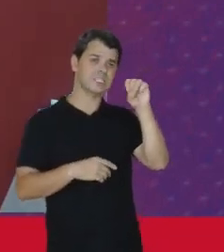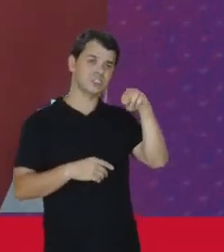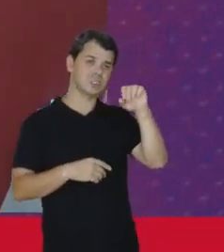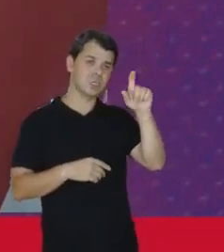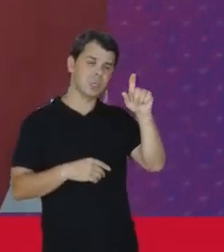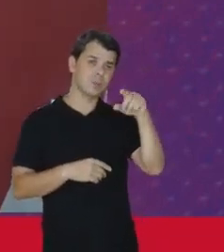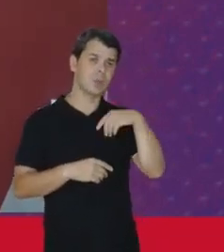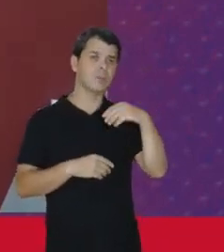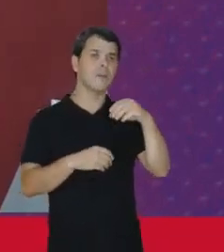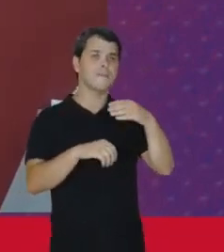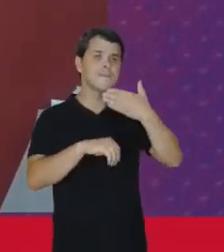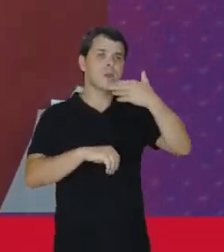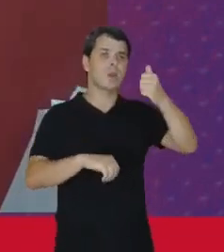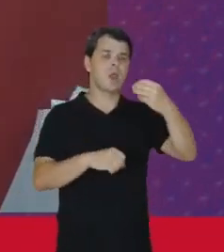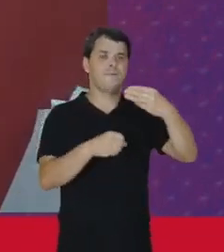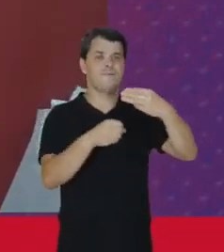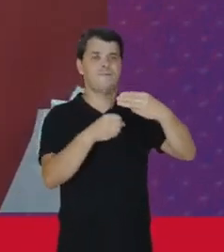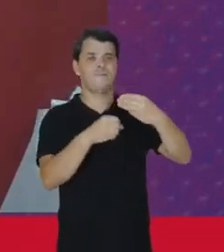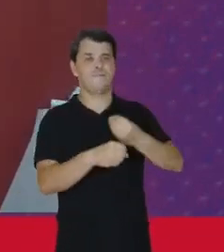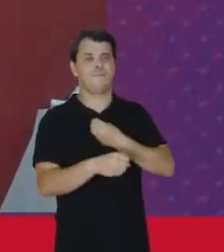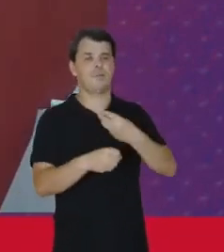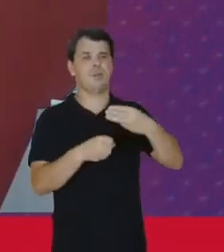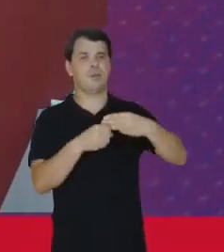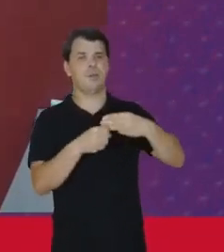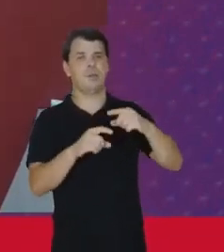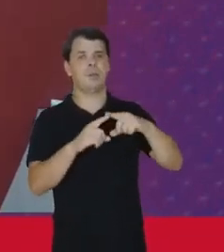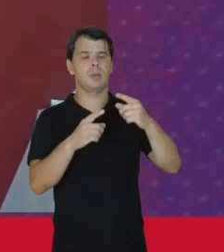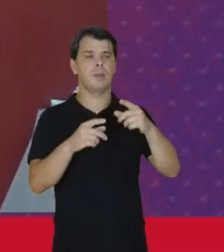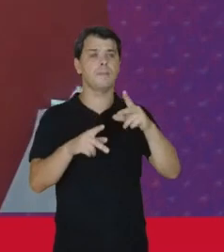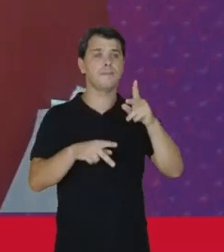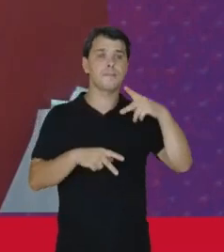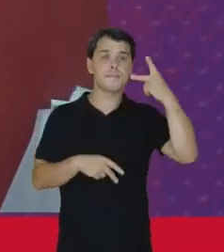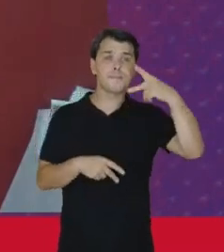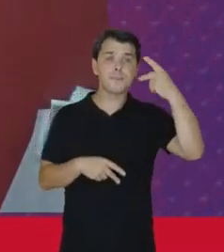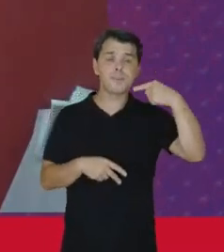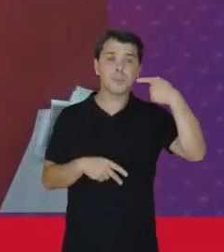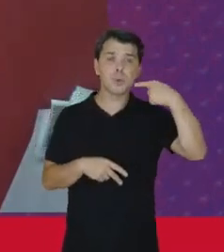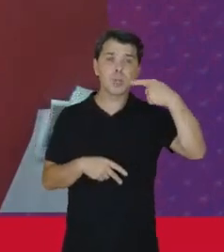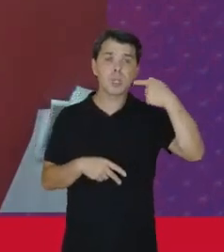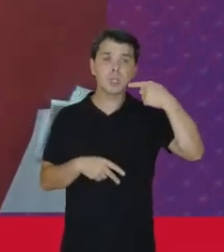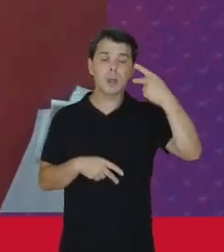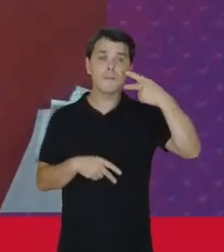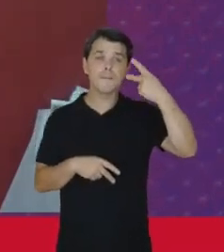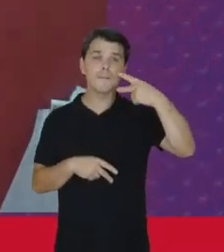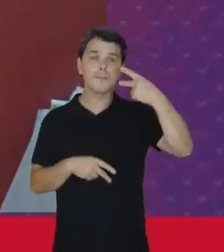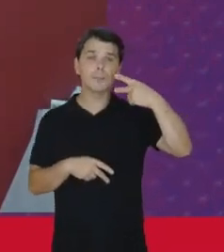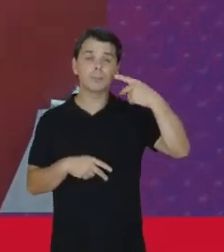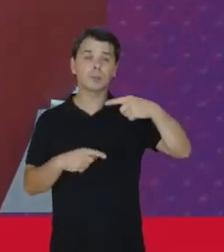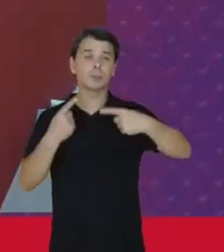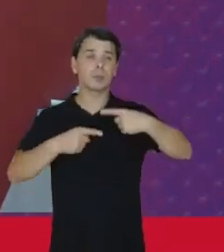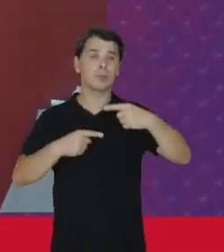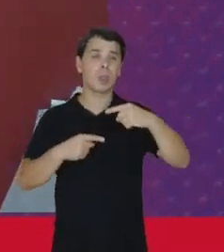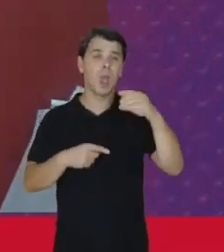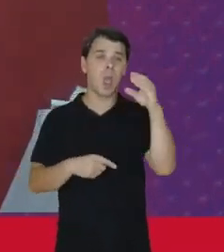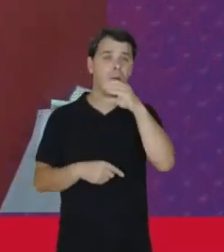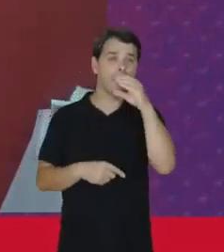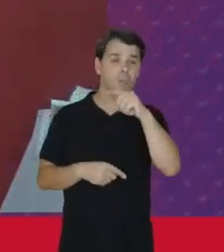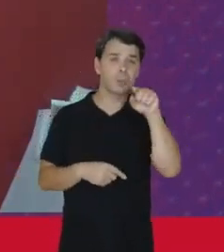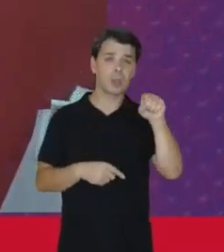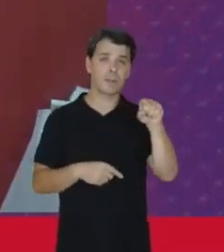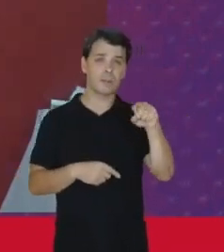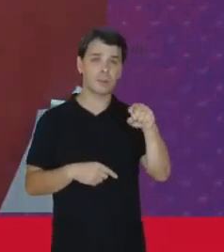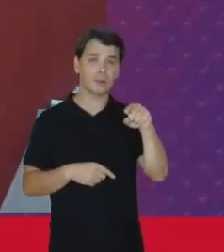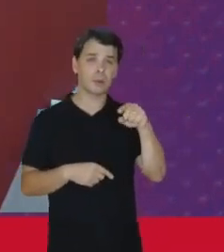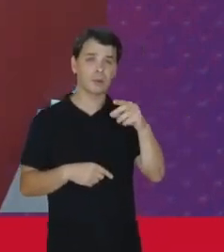daquele município, e eu entendi muito cedo que isso era política. Então, e percebi muito rápido que lá no sindicato